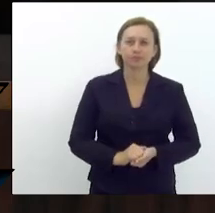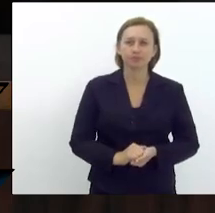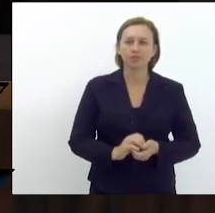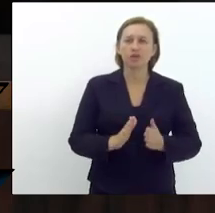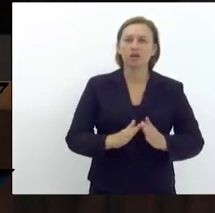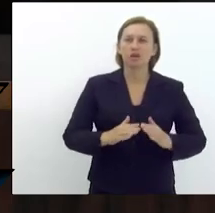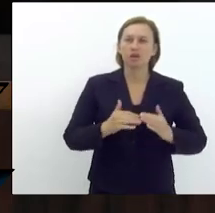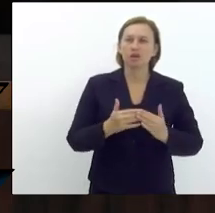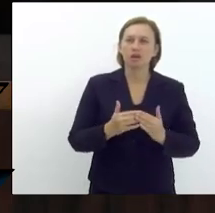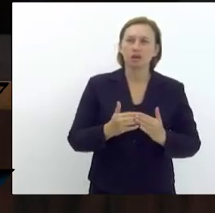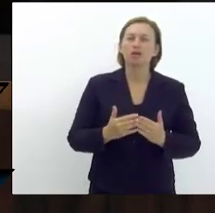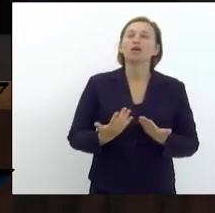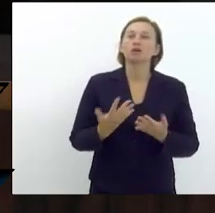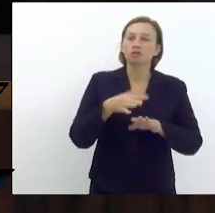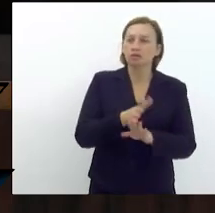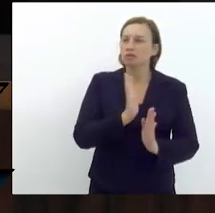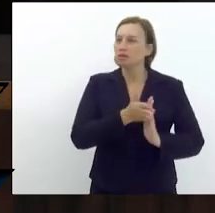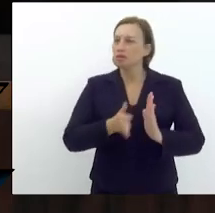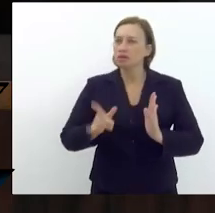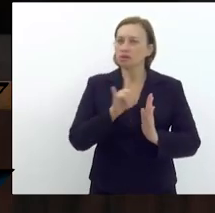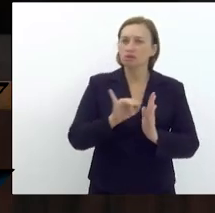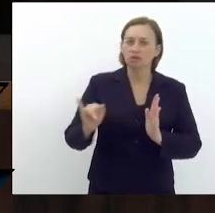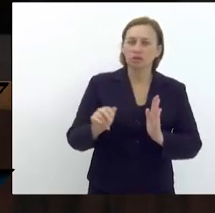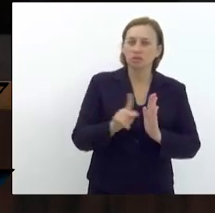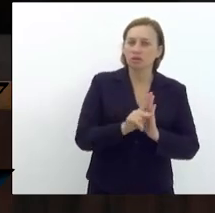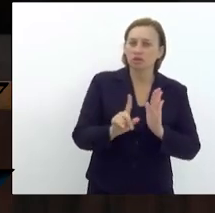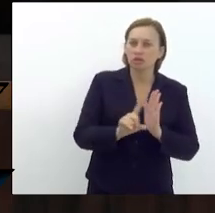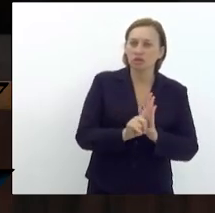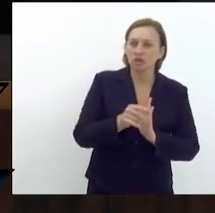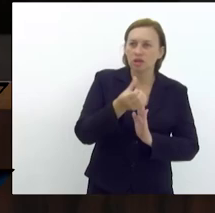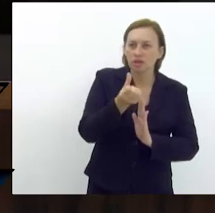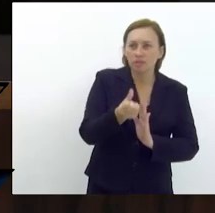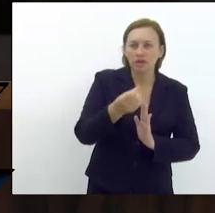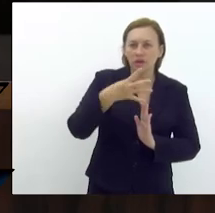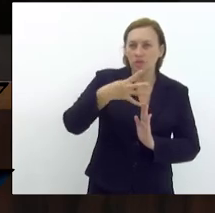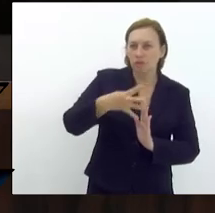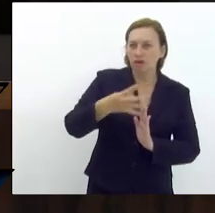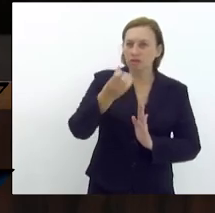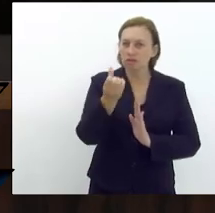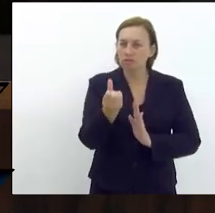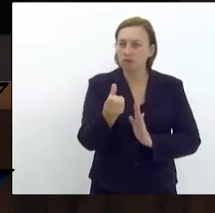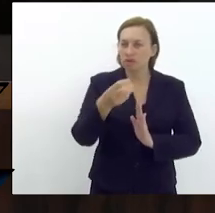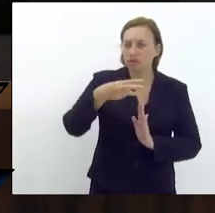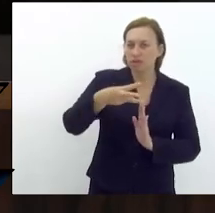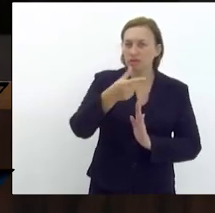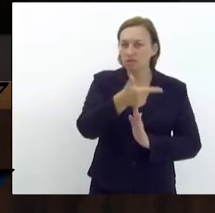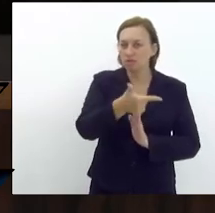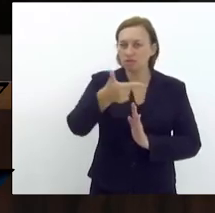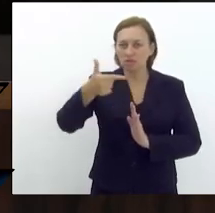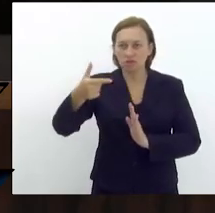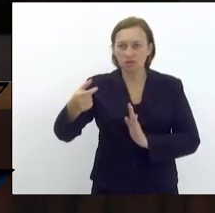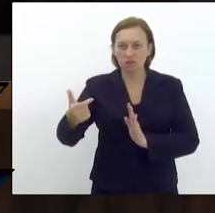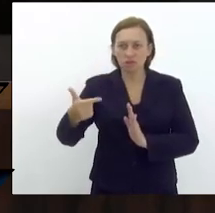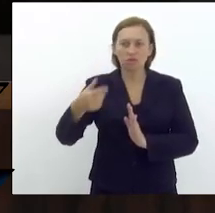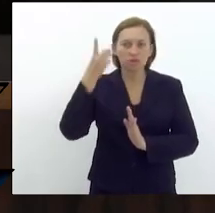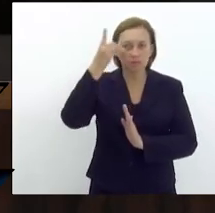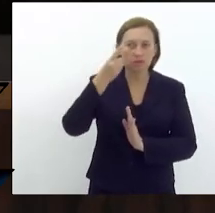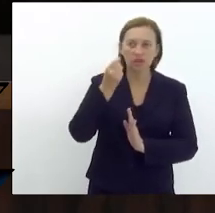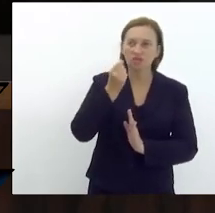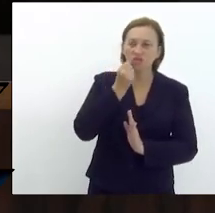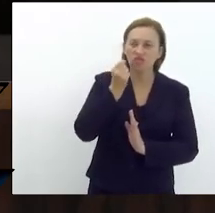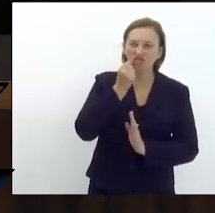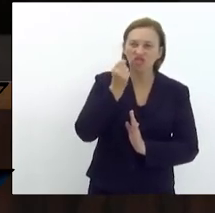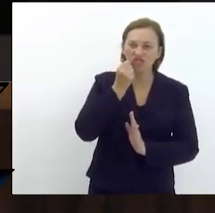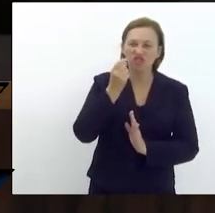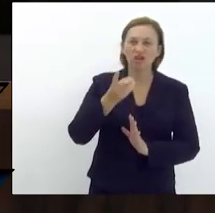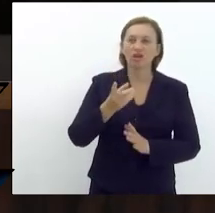requerimento de inclusão na ordem do dia projeto de lei 6463 de 202 Deputado Giovani Ratinho